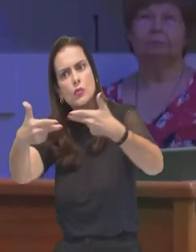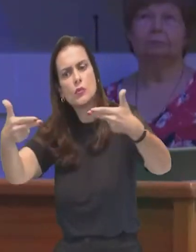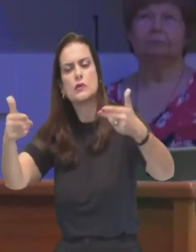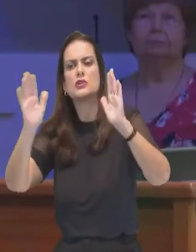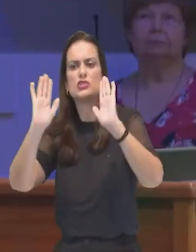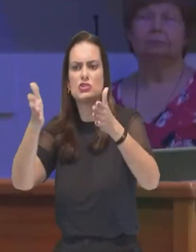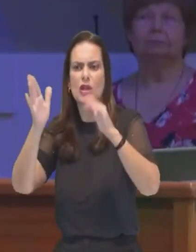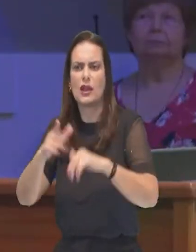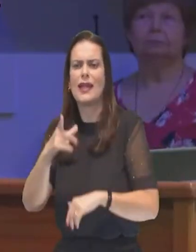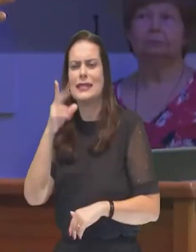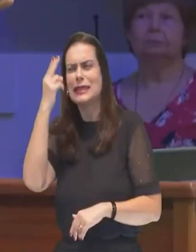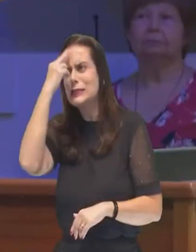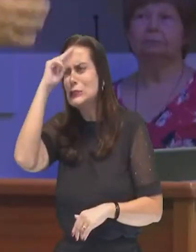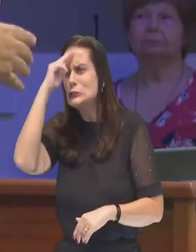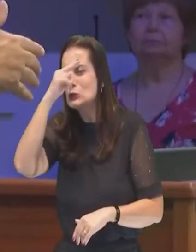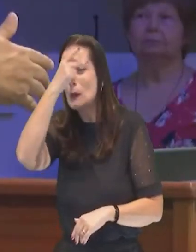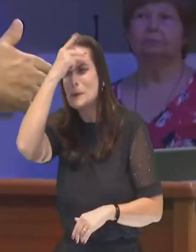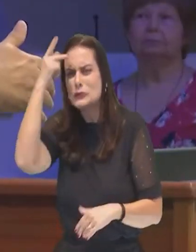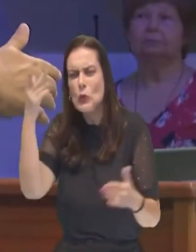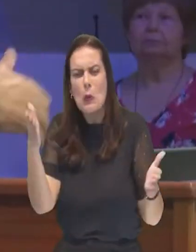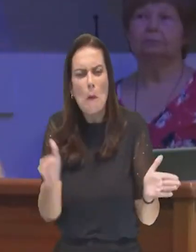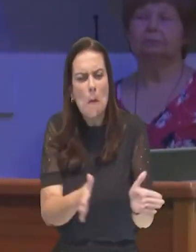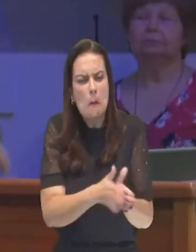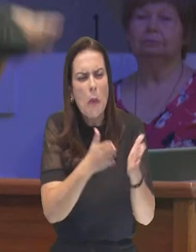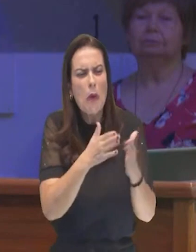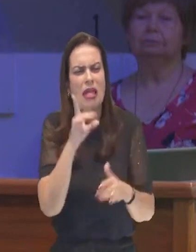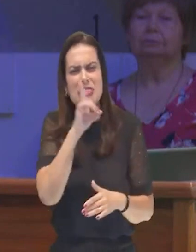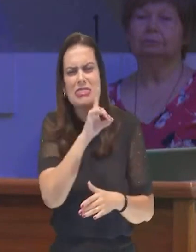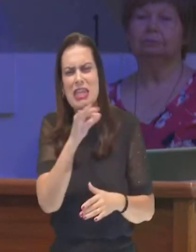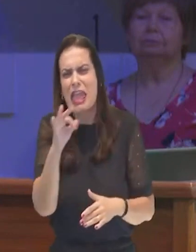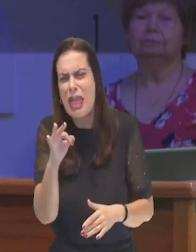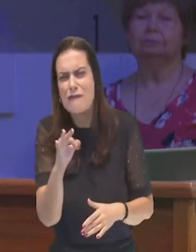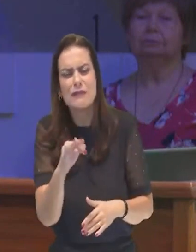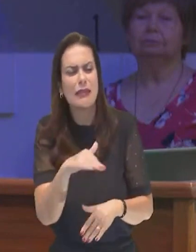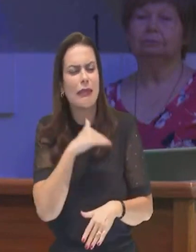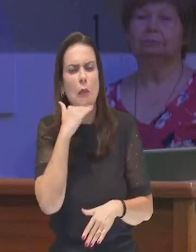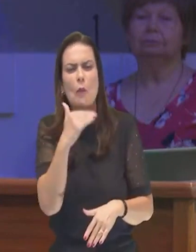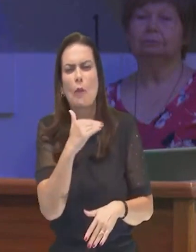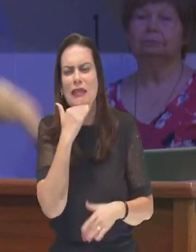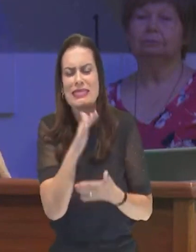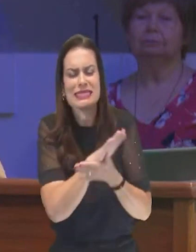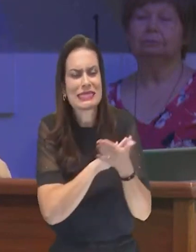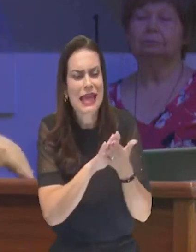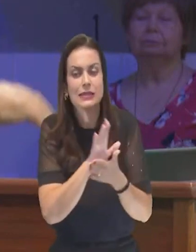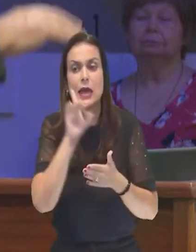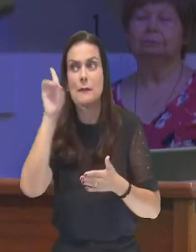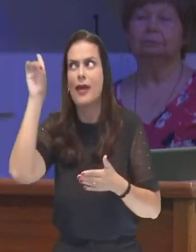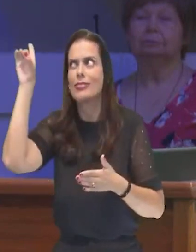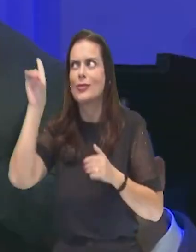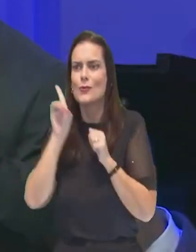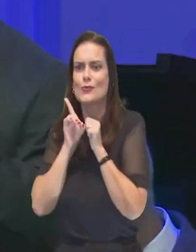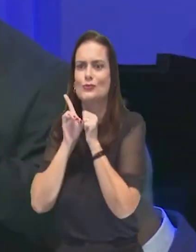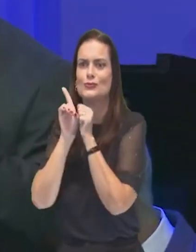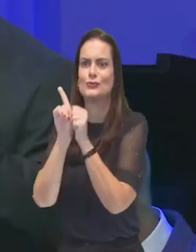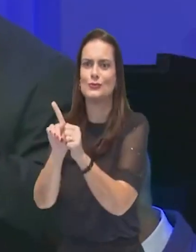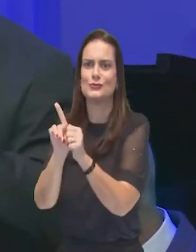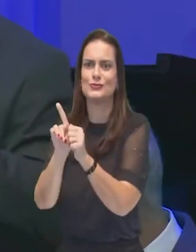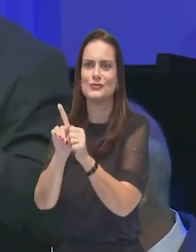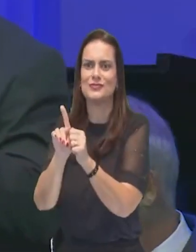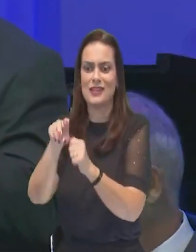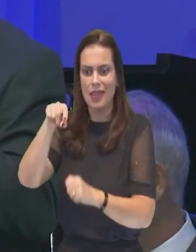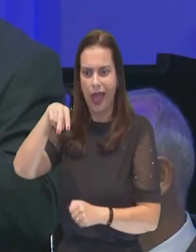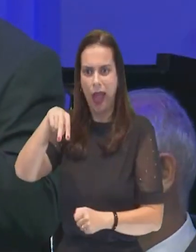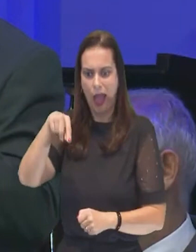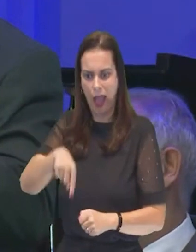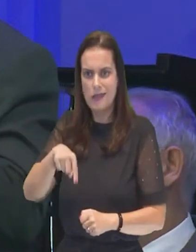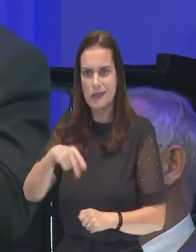histórias incríveis aqui de irmãos que vieram para esse Distrito Federal sem nada, mas tinham Deus no coração, por isso aqui firmaram